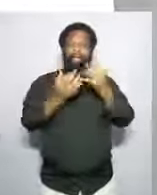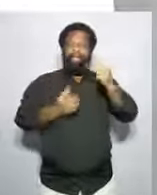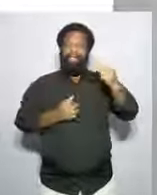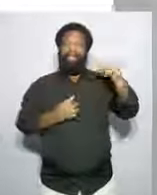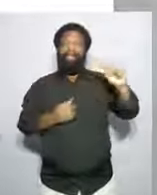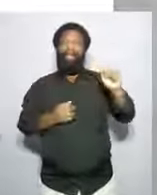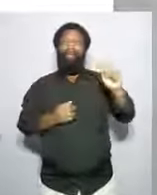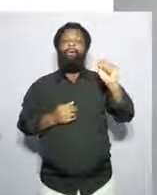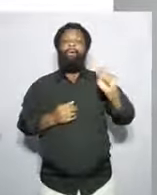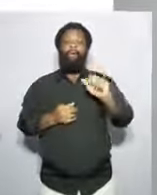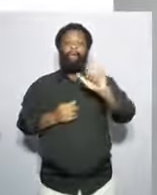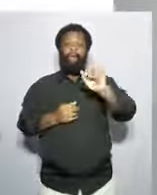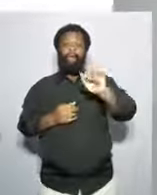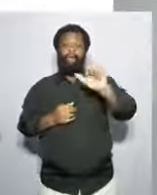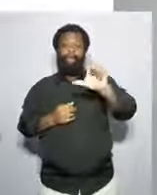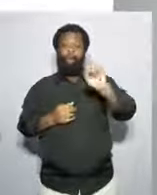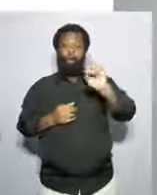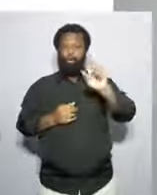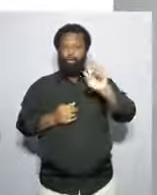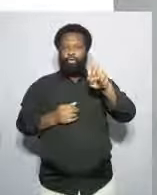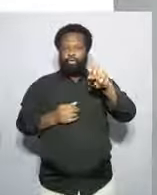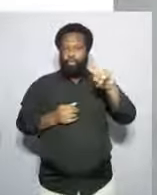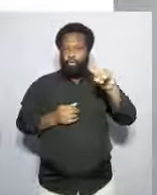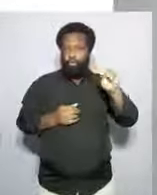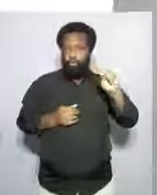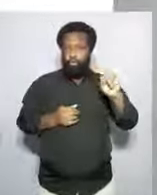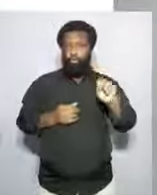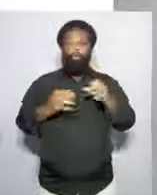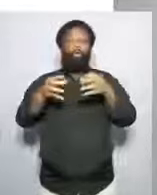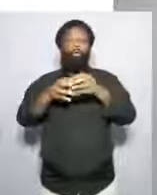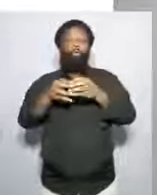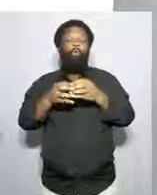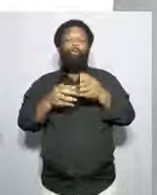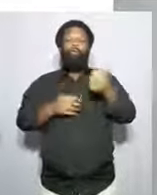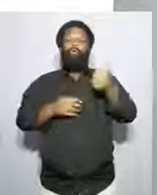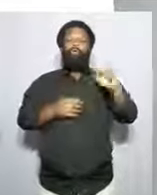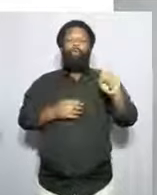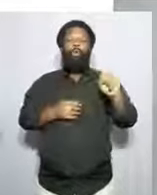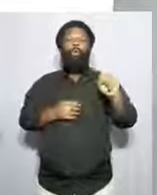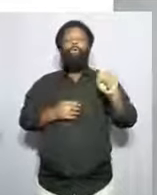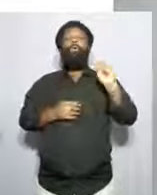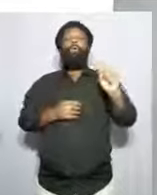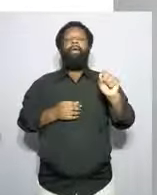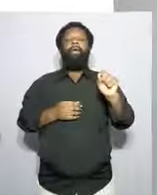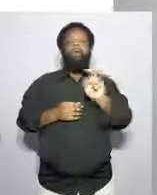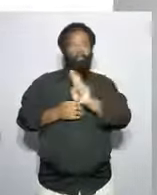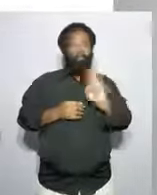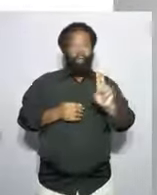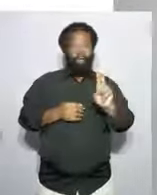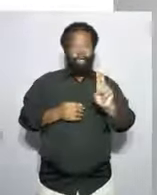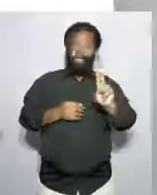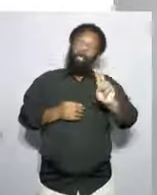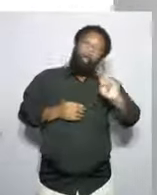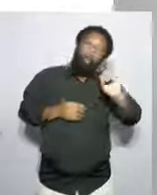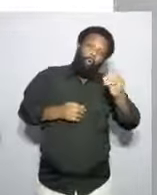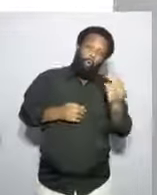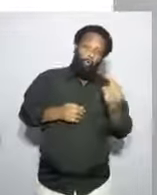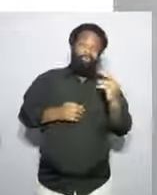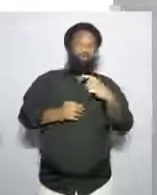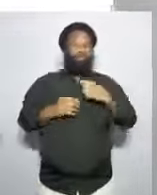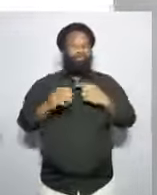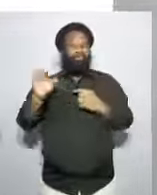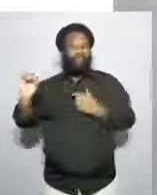os halogênios. O grupo 18, que são, ou grupo 18, ou então aqui a gente tem esse